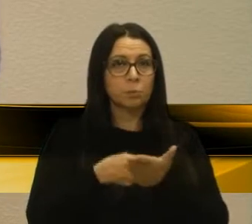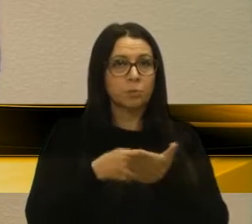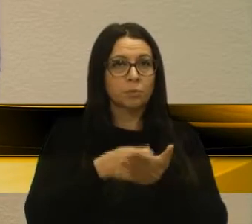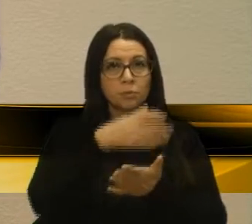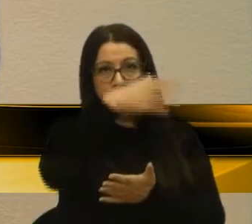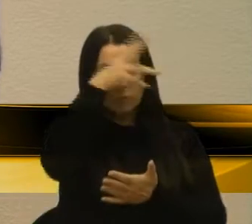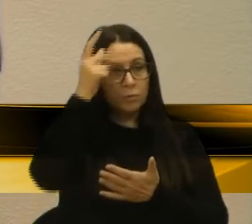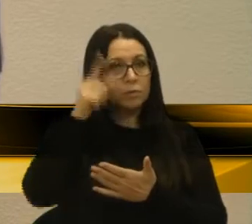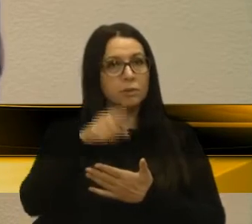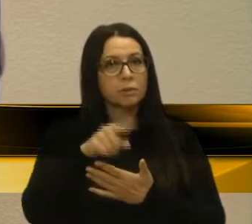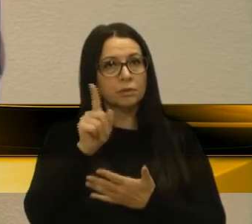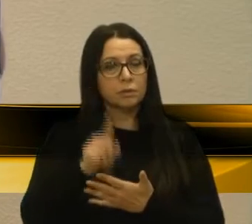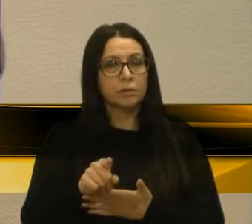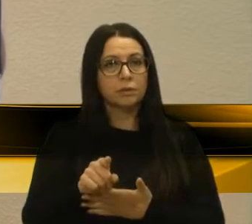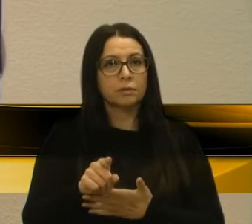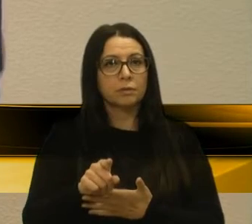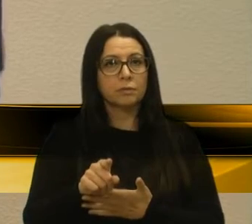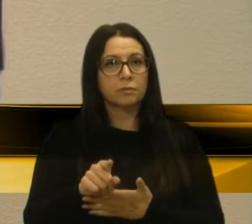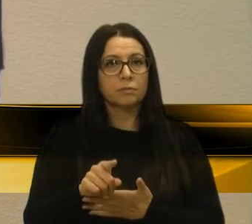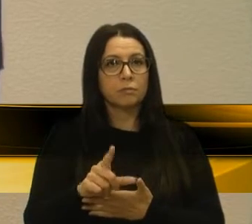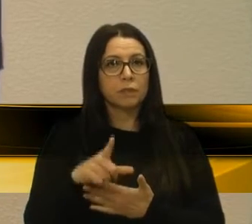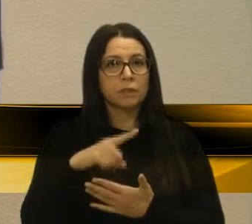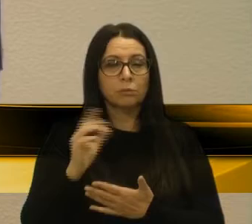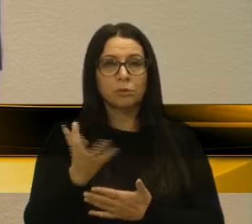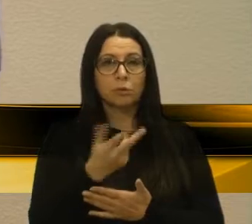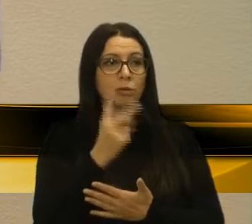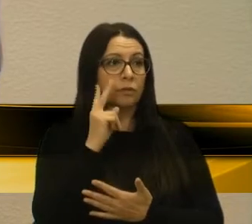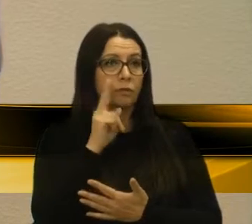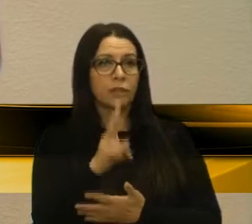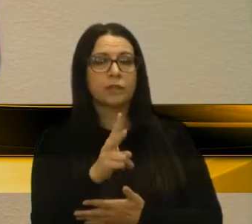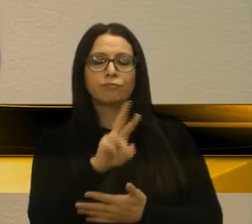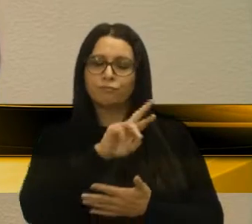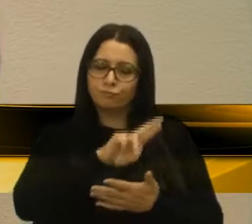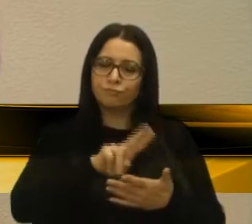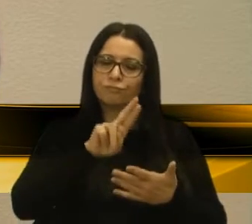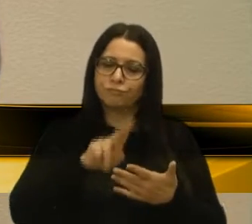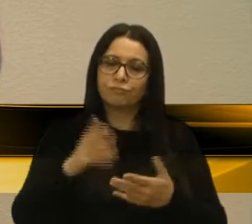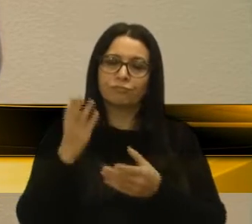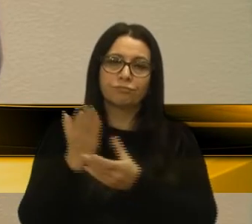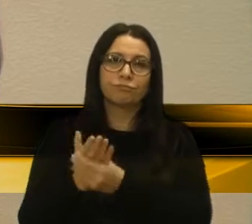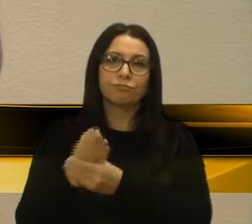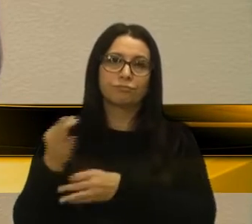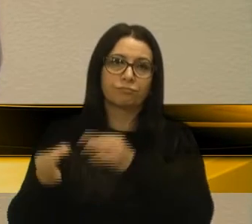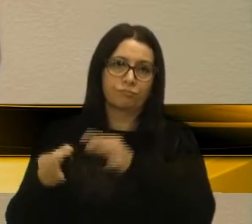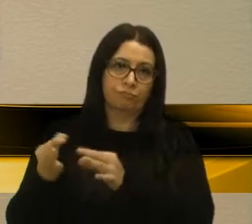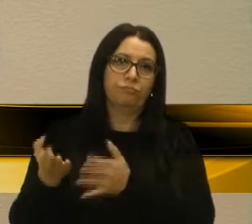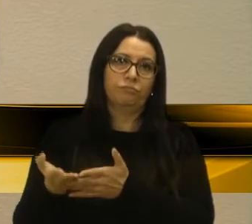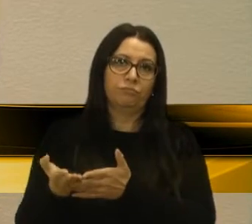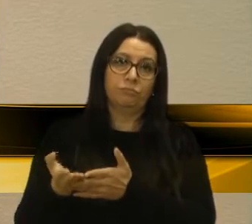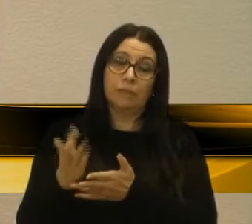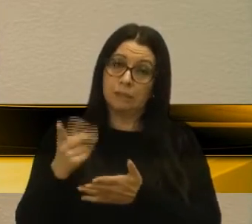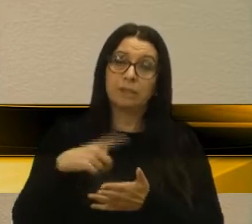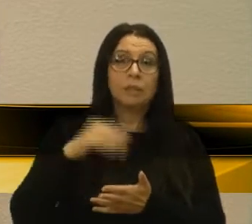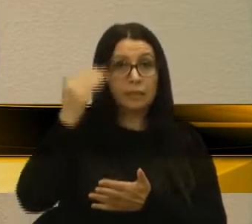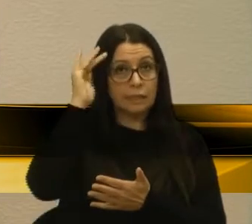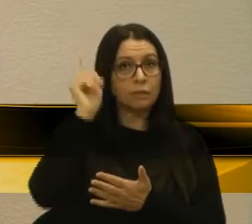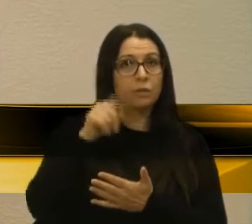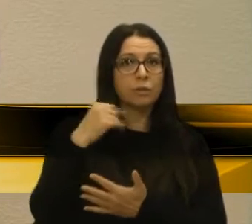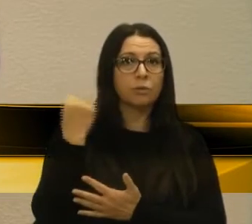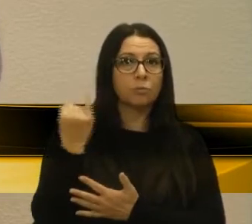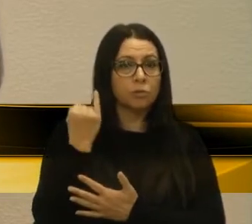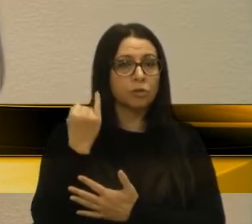público e isso estamos todos assistindo diversos processos judiciais entendo que é importante